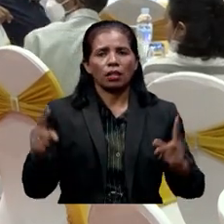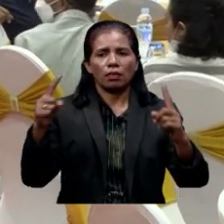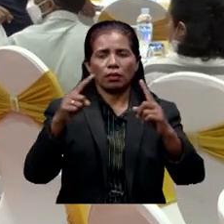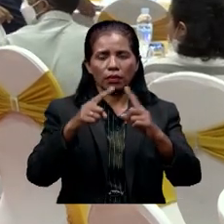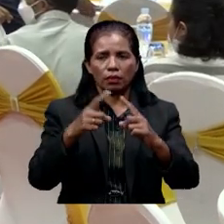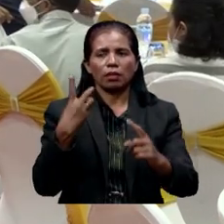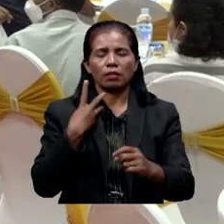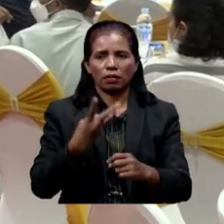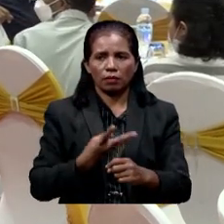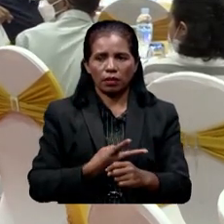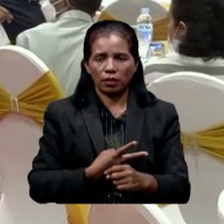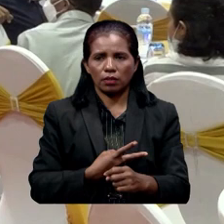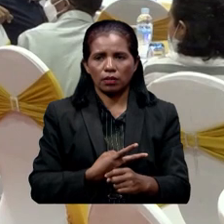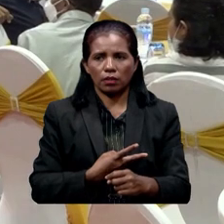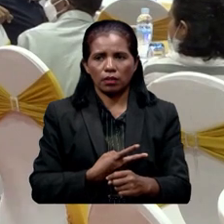ba itania